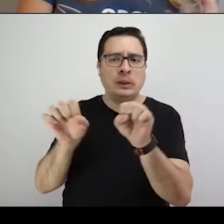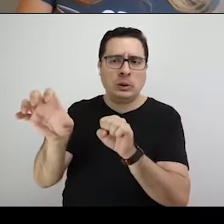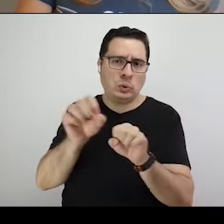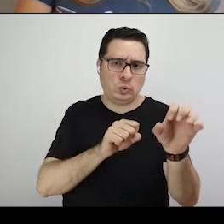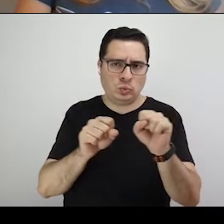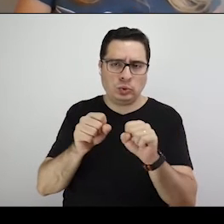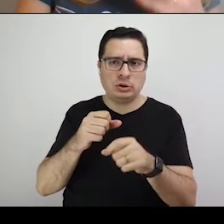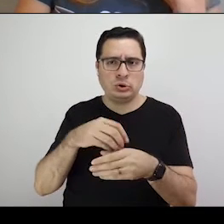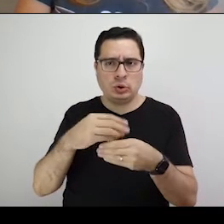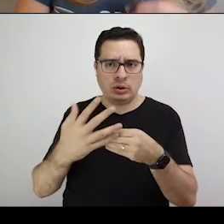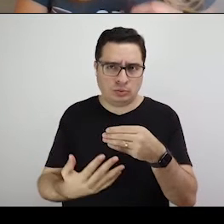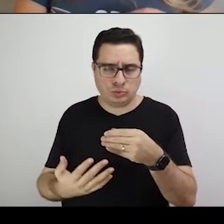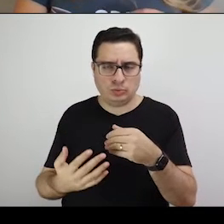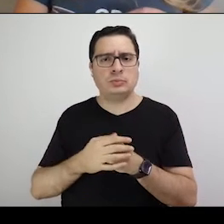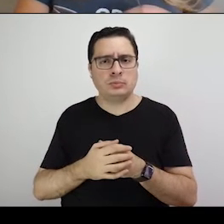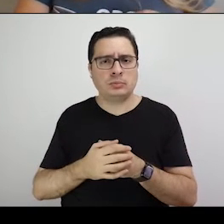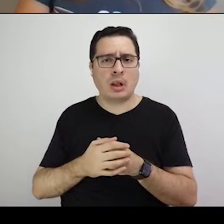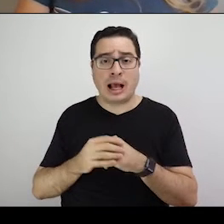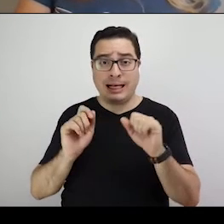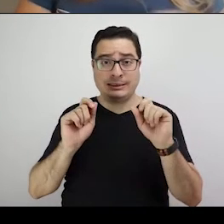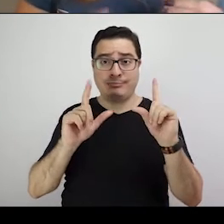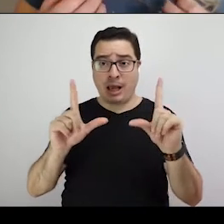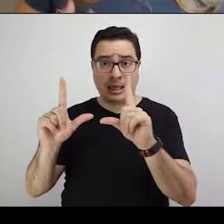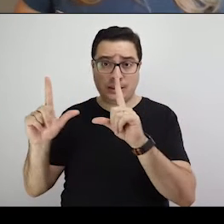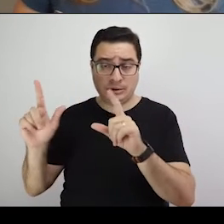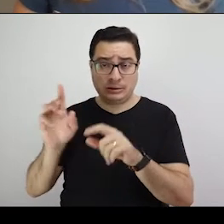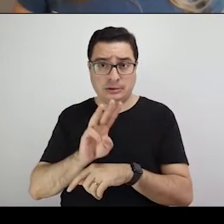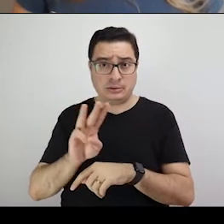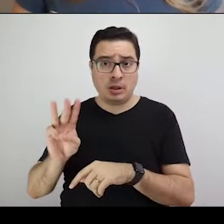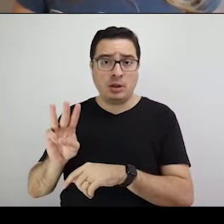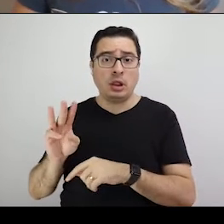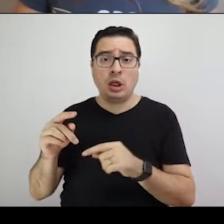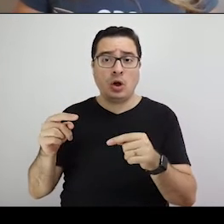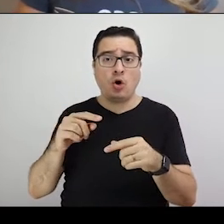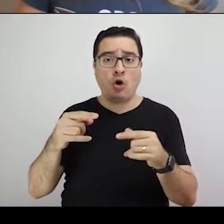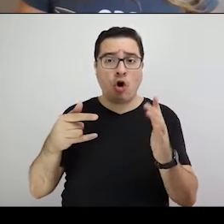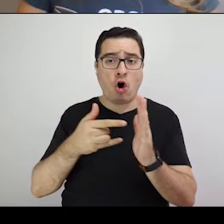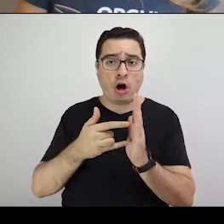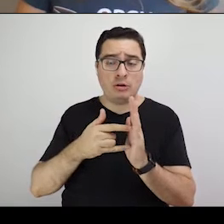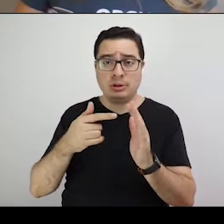As páginas que não possuem um código de acordo com os padrões